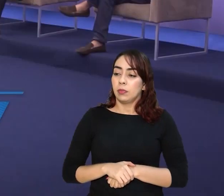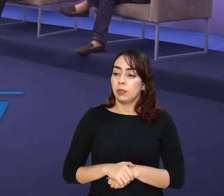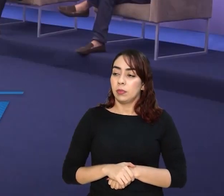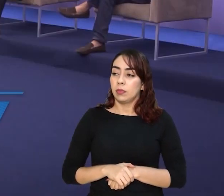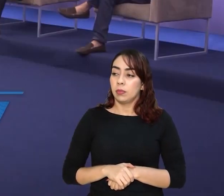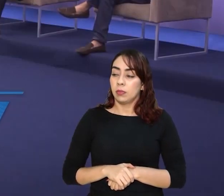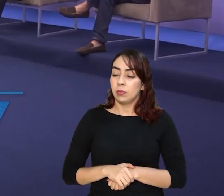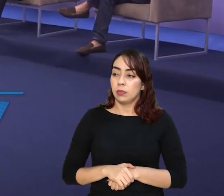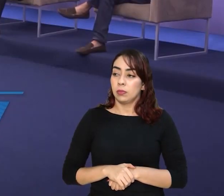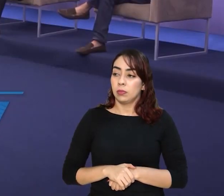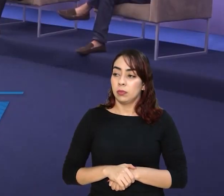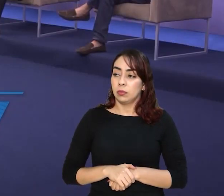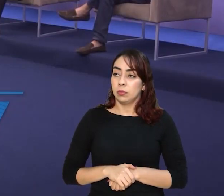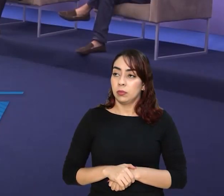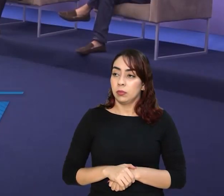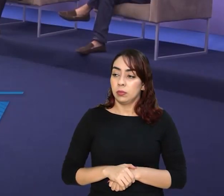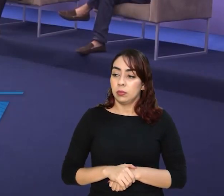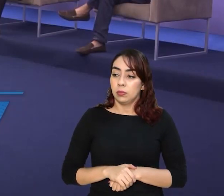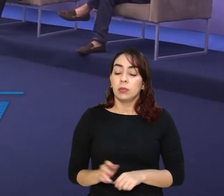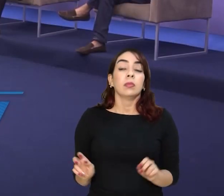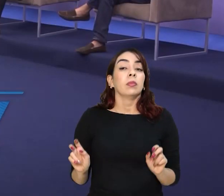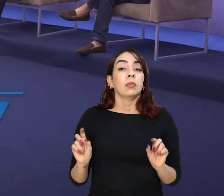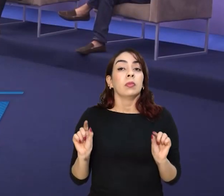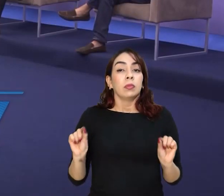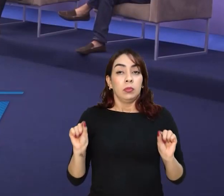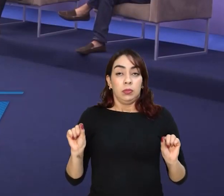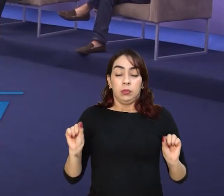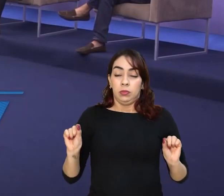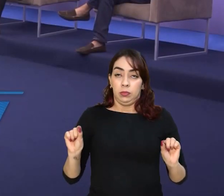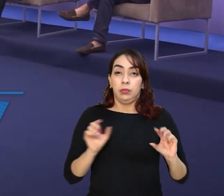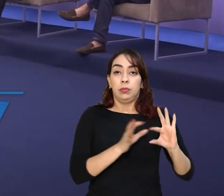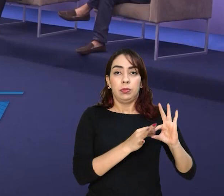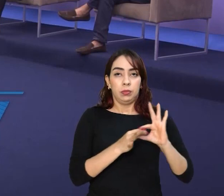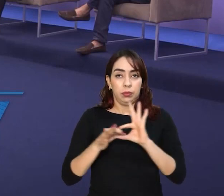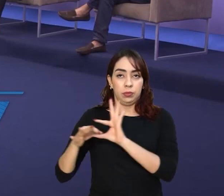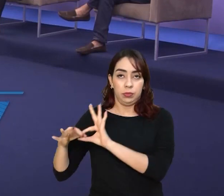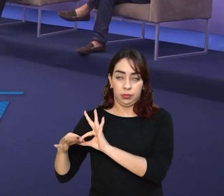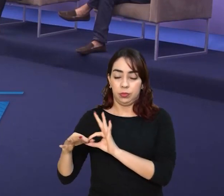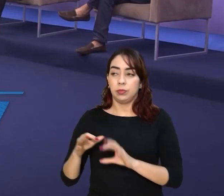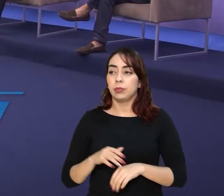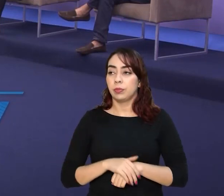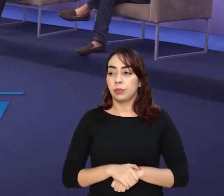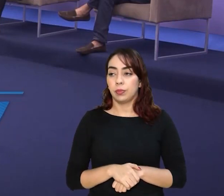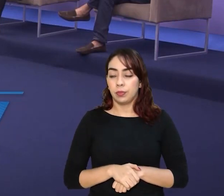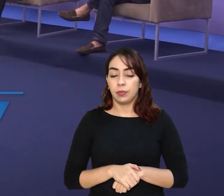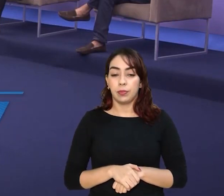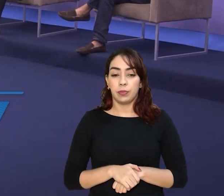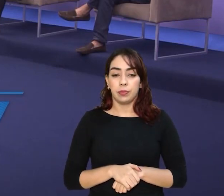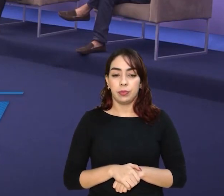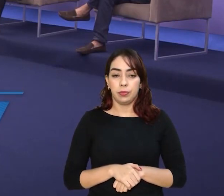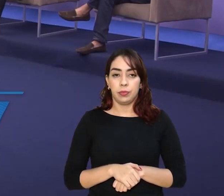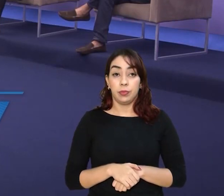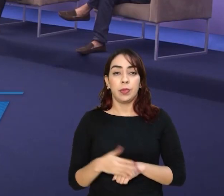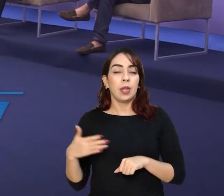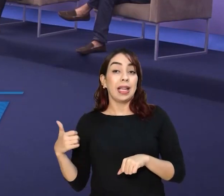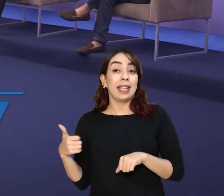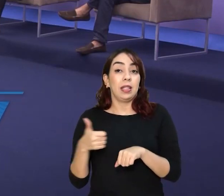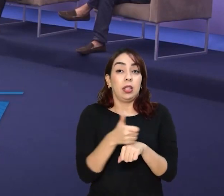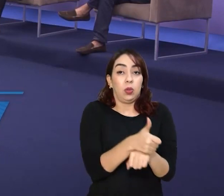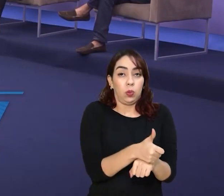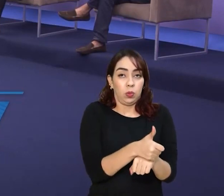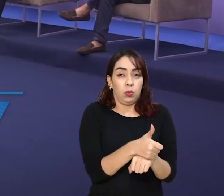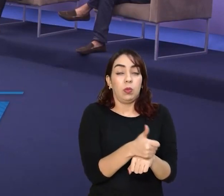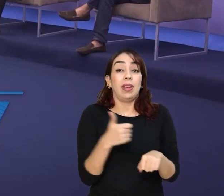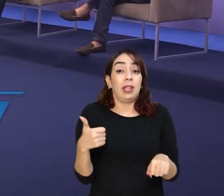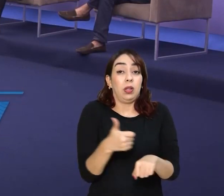que acontece em relação a isso que você está falando? É pela situação que ele chega num momento muito tenso, né?